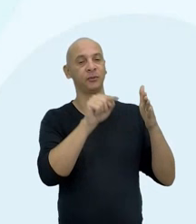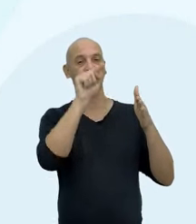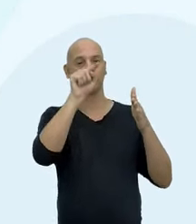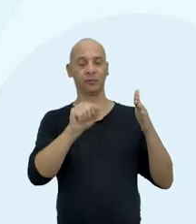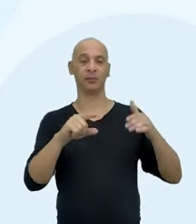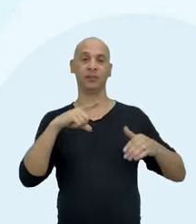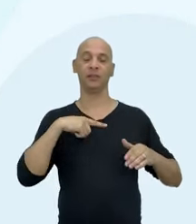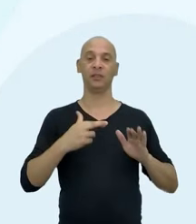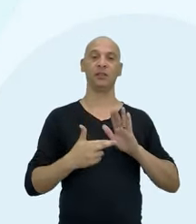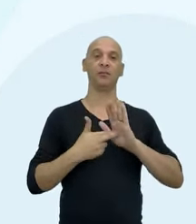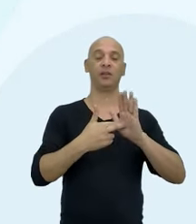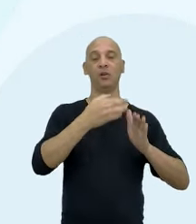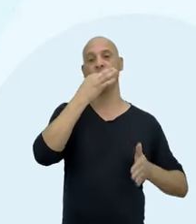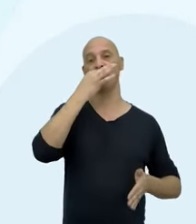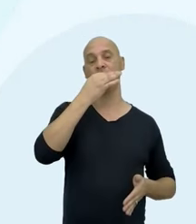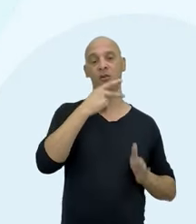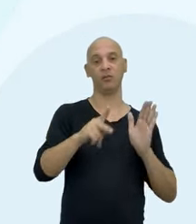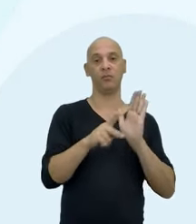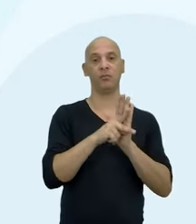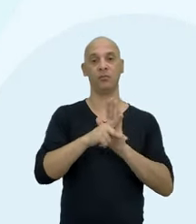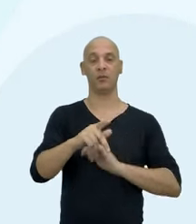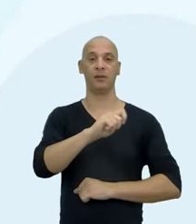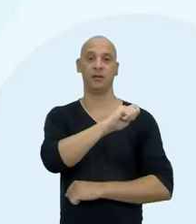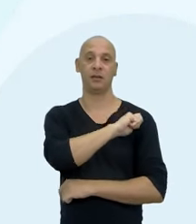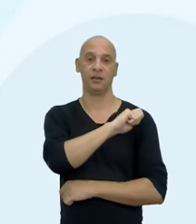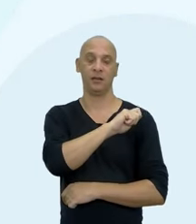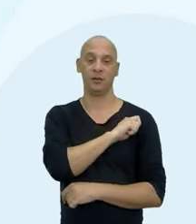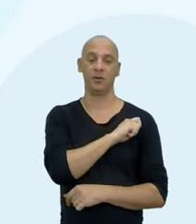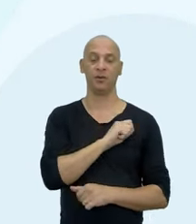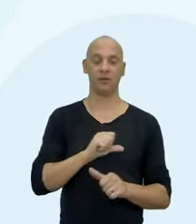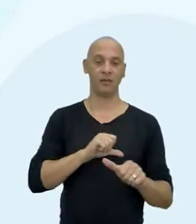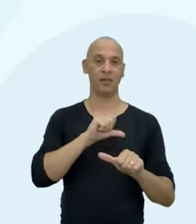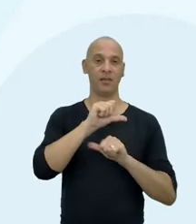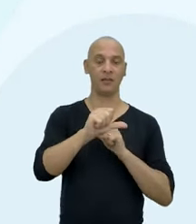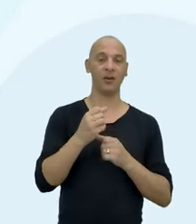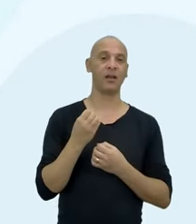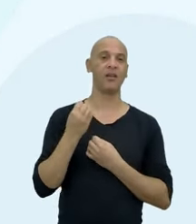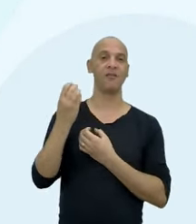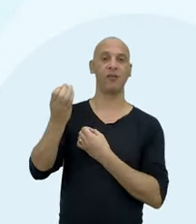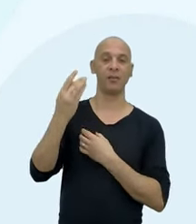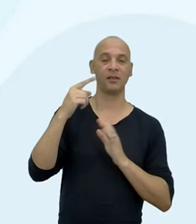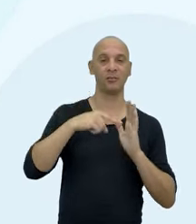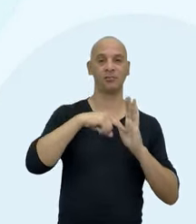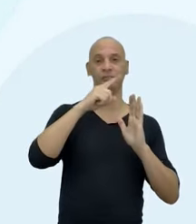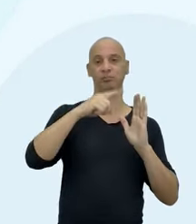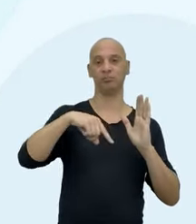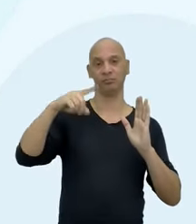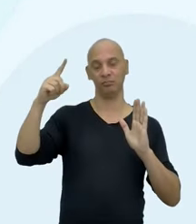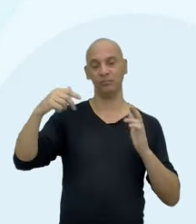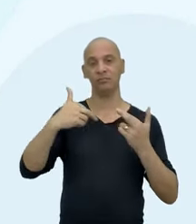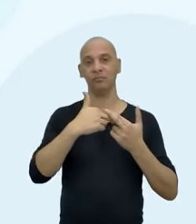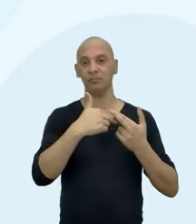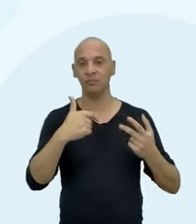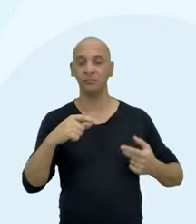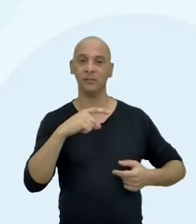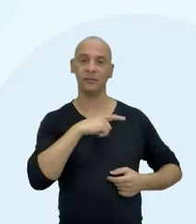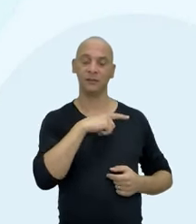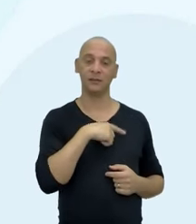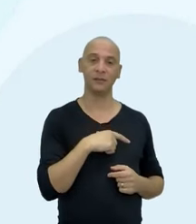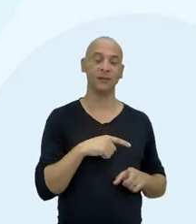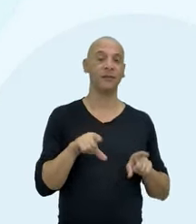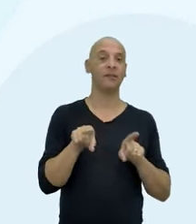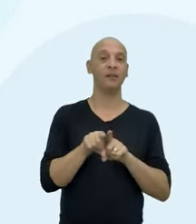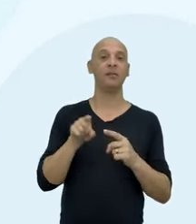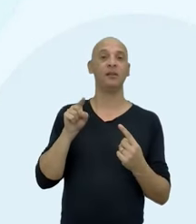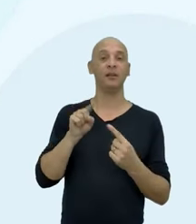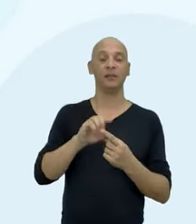ponto representava o a opinião de rolo transformar aquelas informações em gráficos de linhas transformar em gráficos de barras